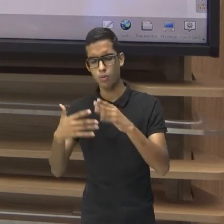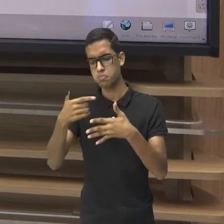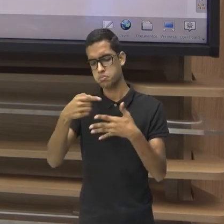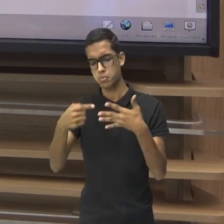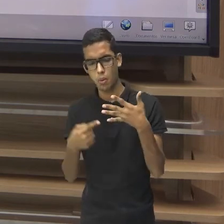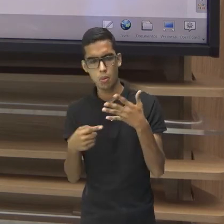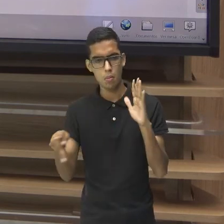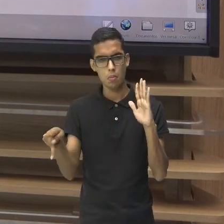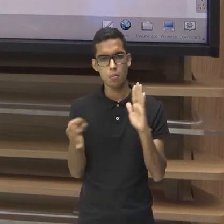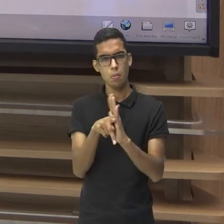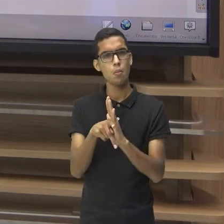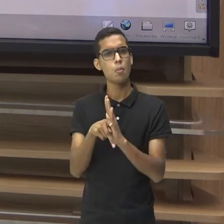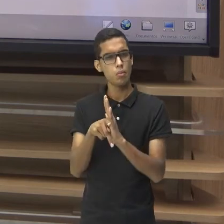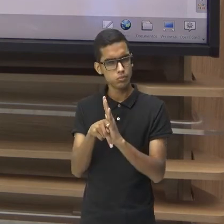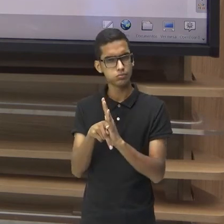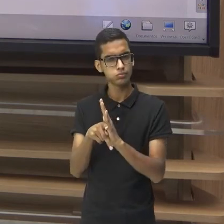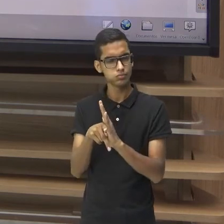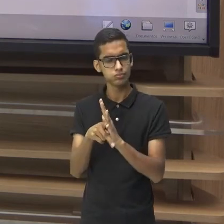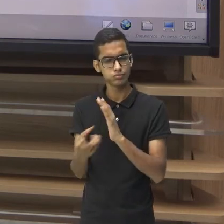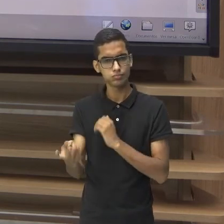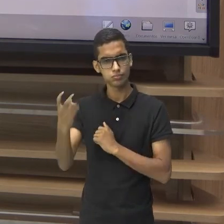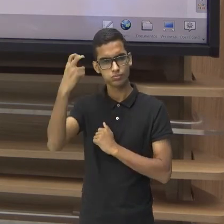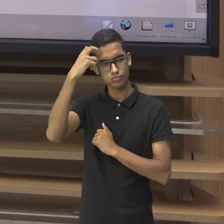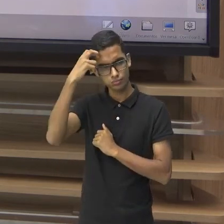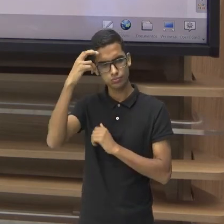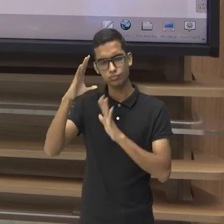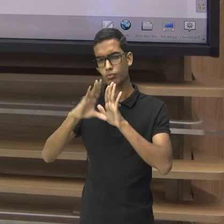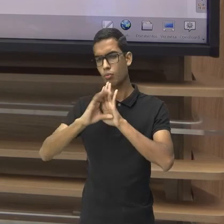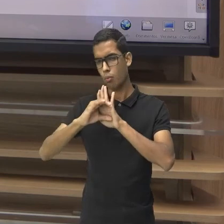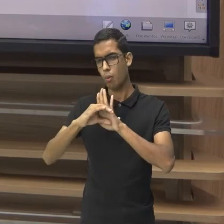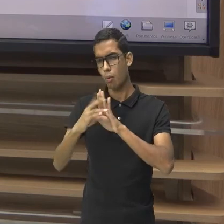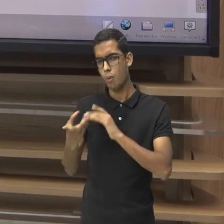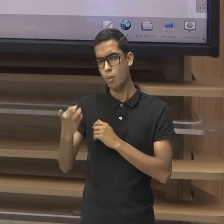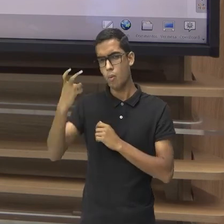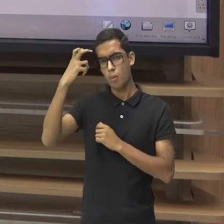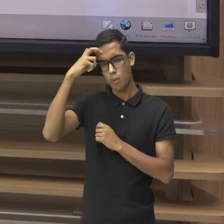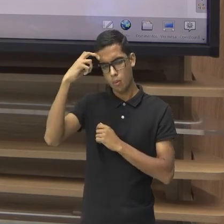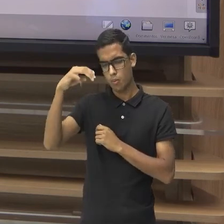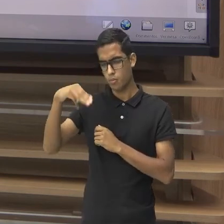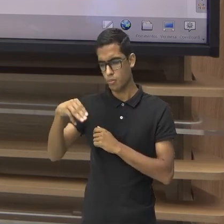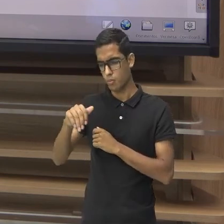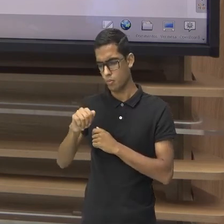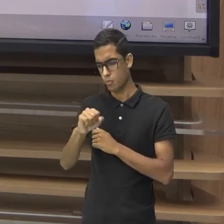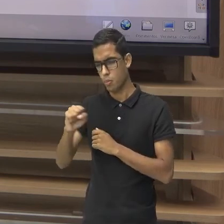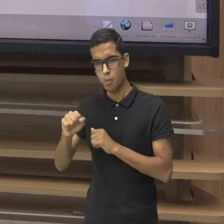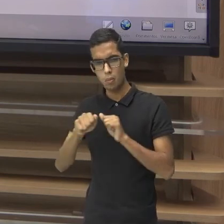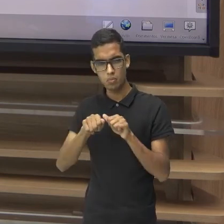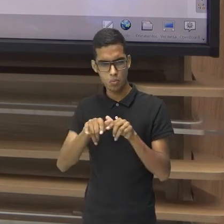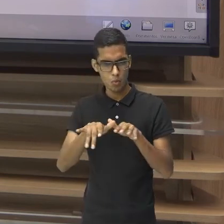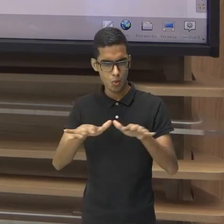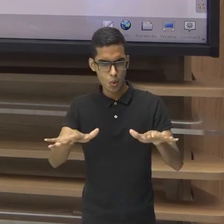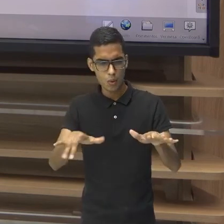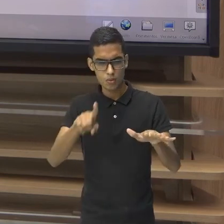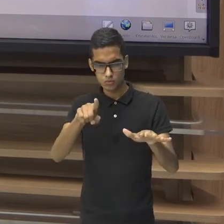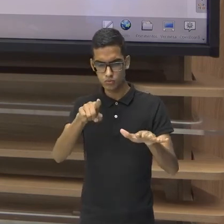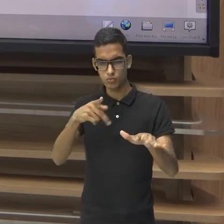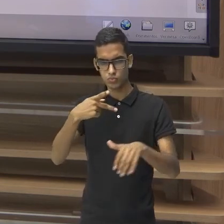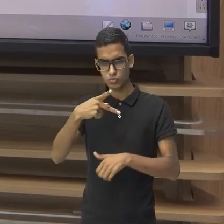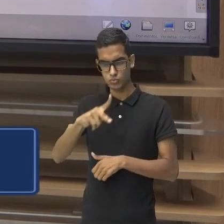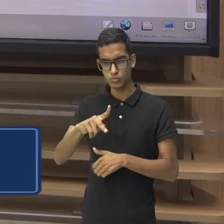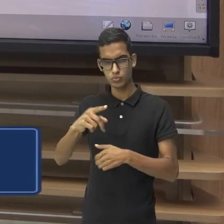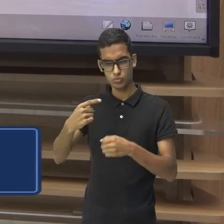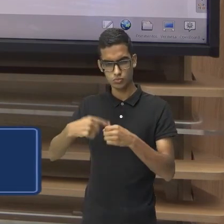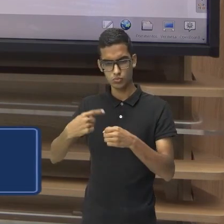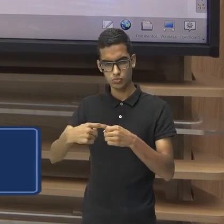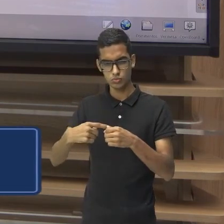que caracteriza esse conceito de indústria cultural ou cultura de massa aí no seu município? Vamos ver